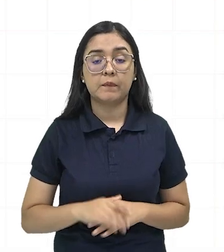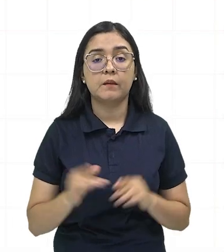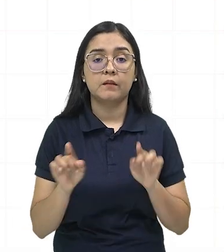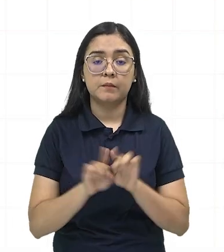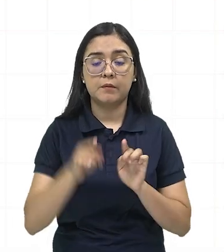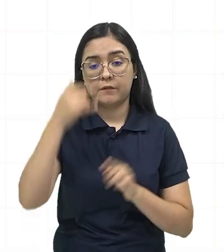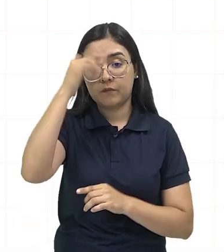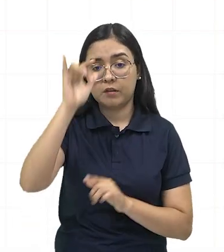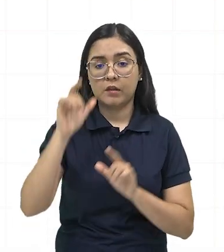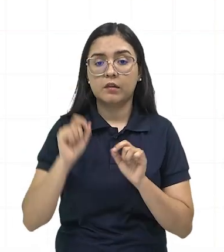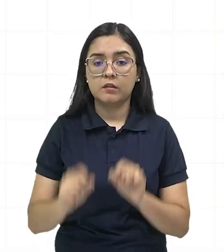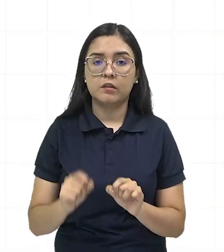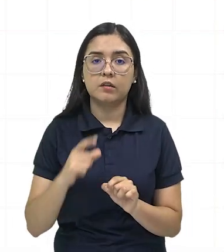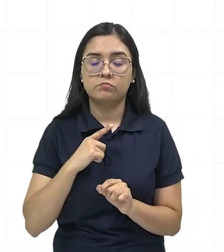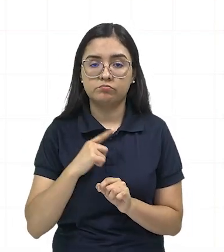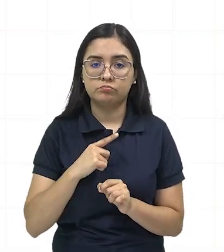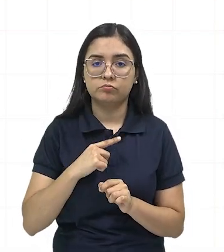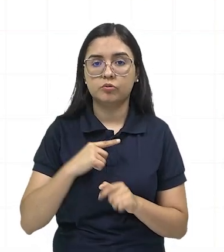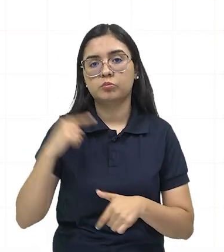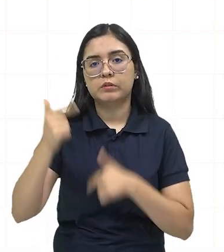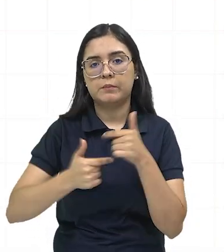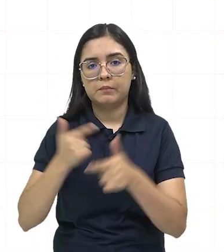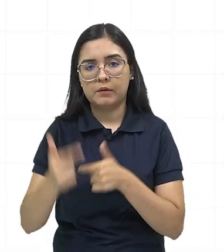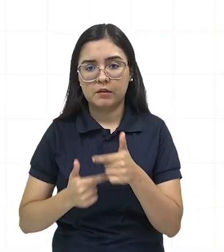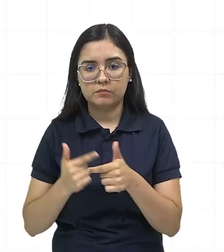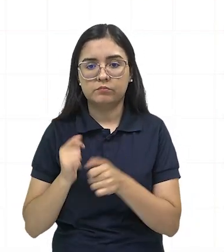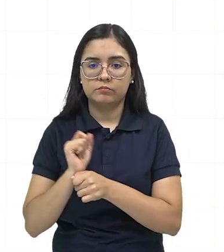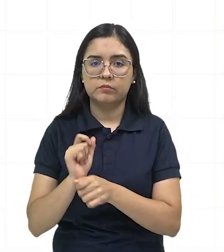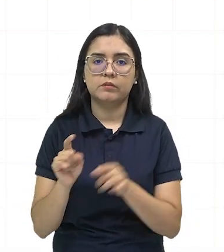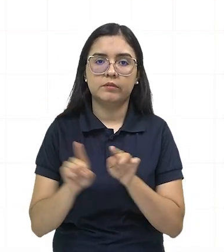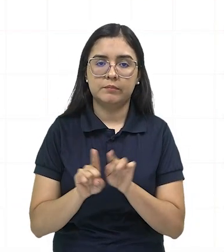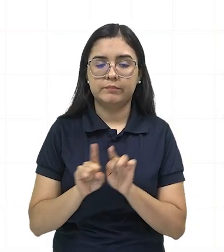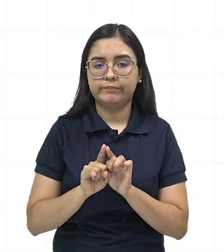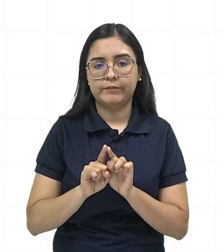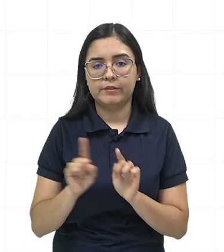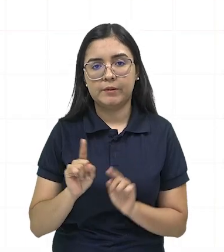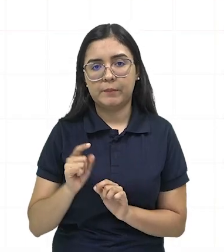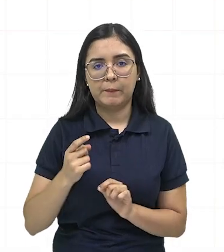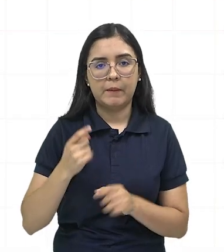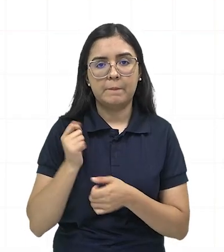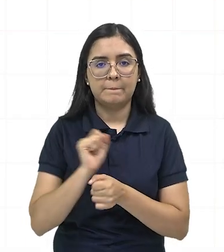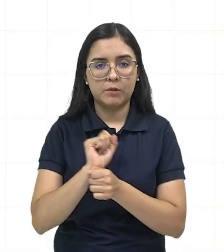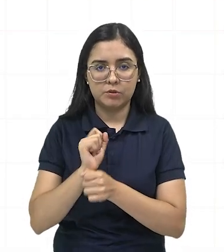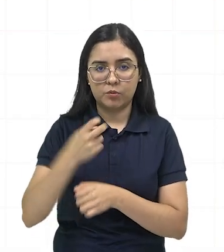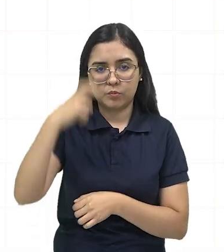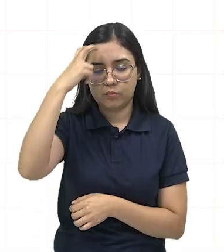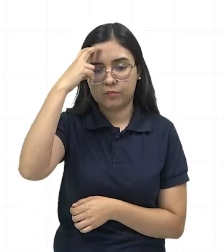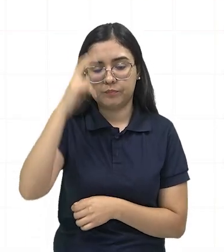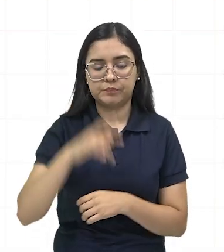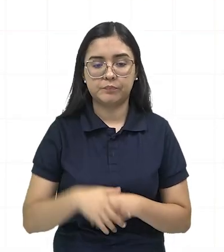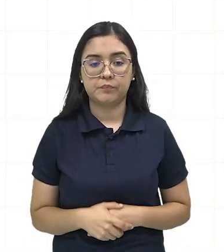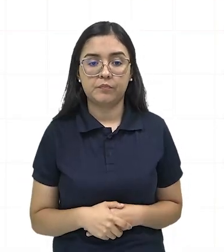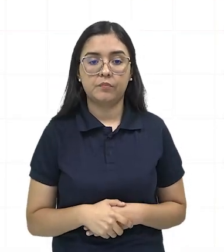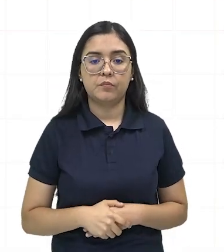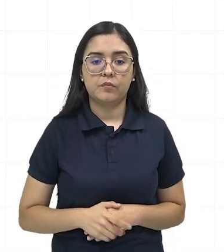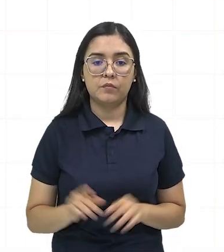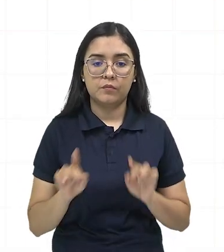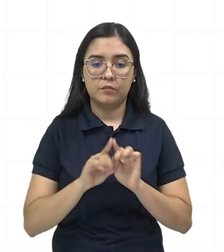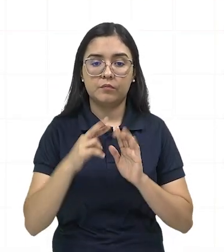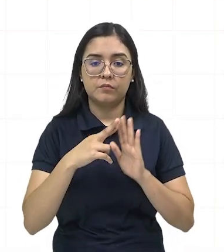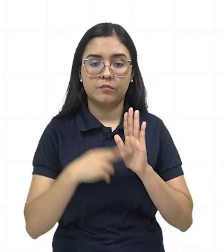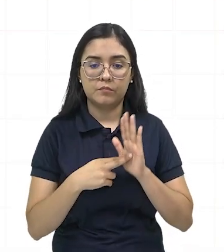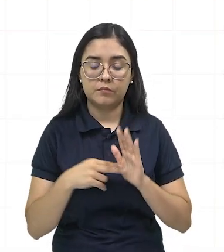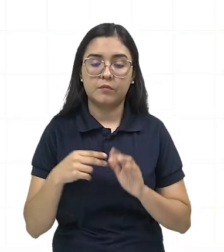mão de obra fosse explorada, muito menos proteger a cultura. Mas para além também dessa questão, tá, do regulamento